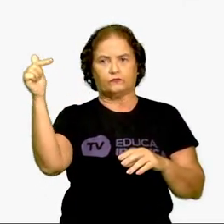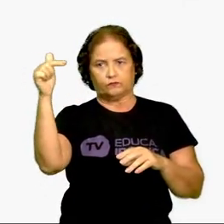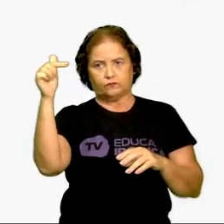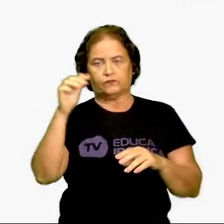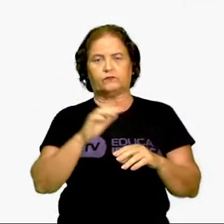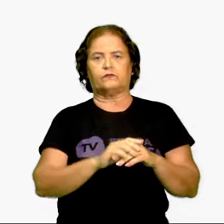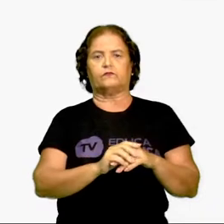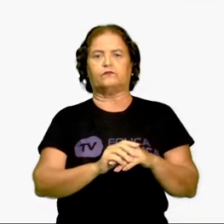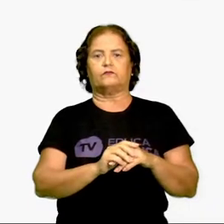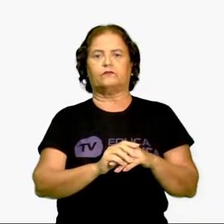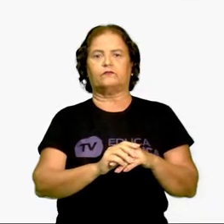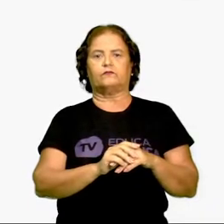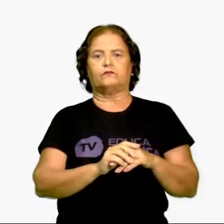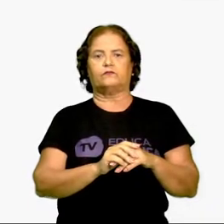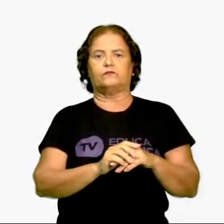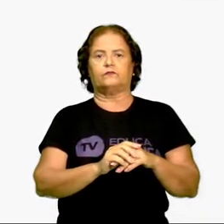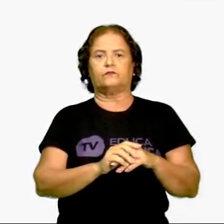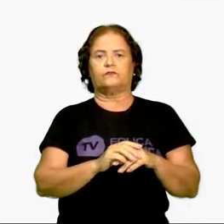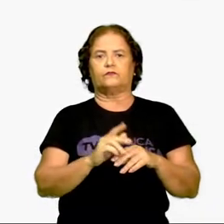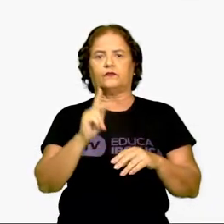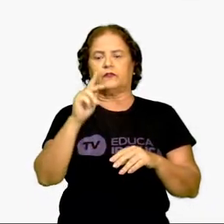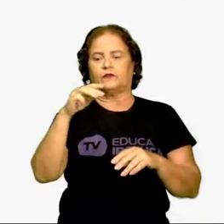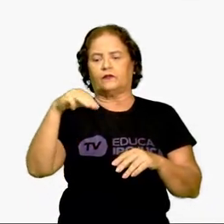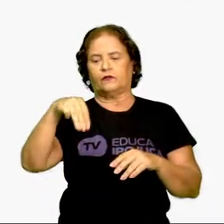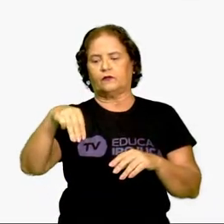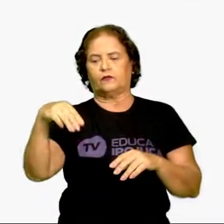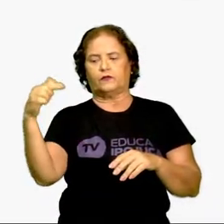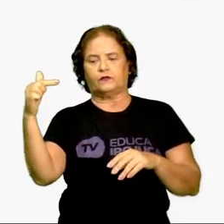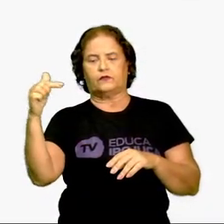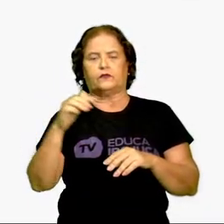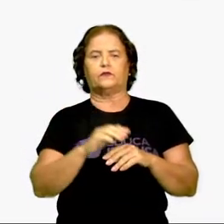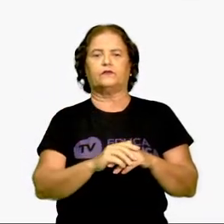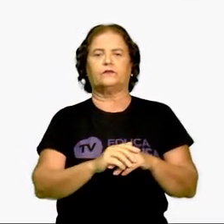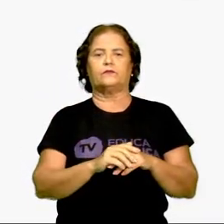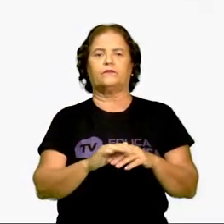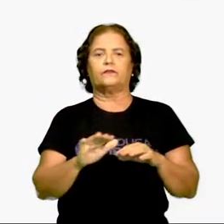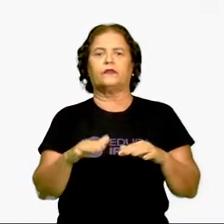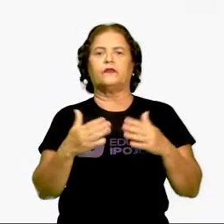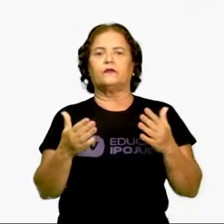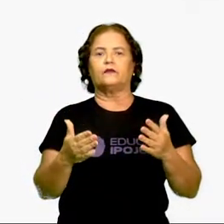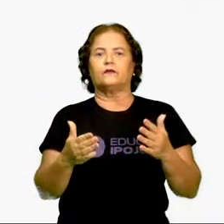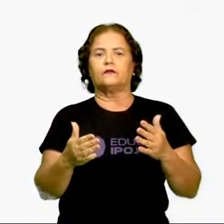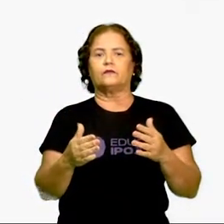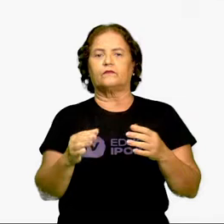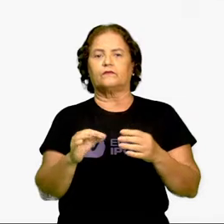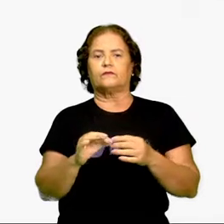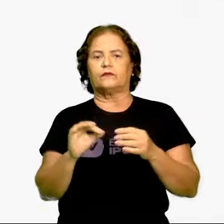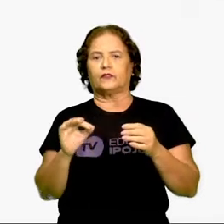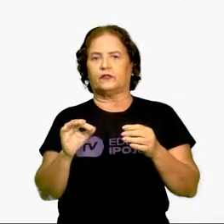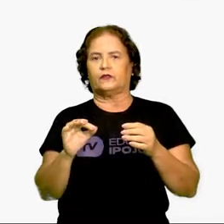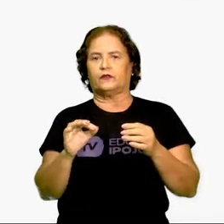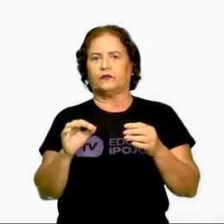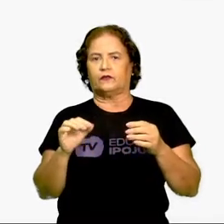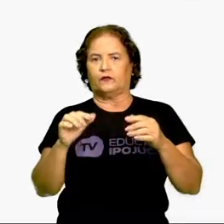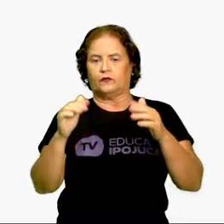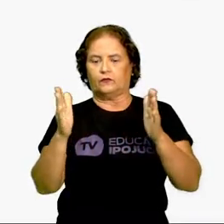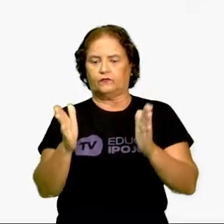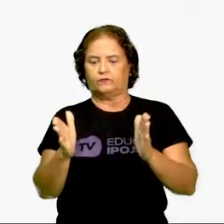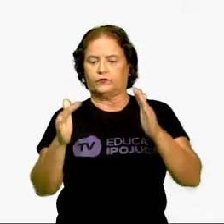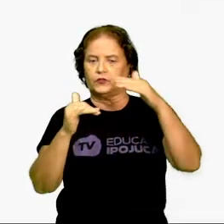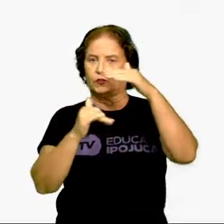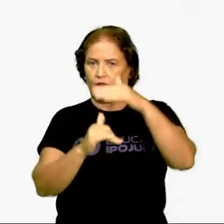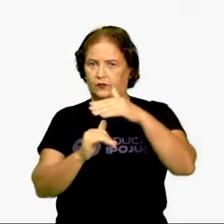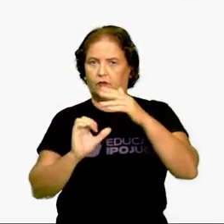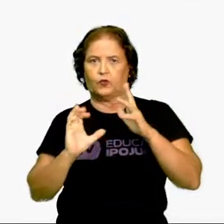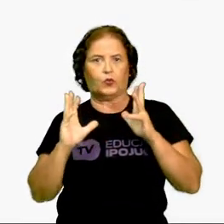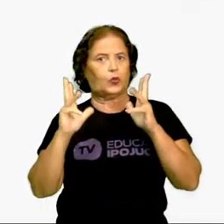O quadrado, cuja dimensão tem 6 metros. Lembre que o quadrado, todos os lados